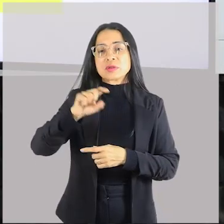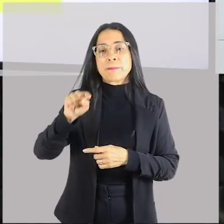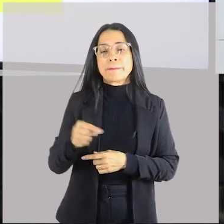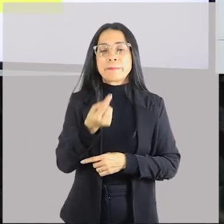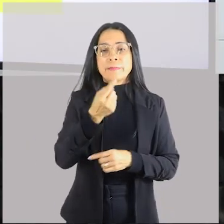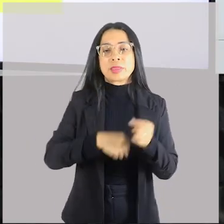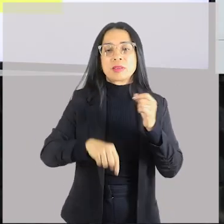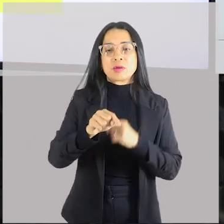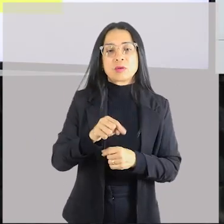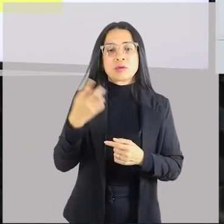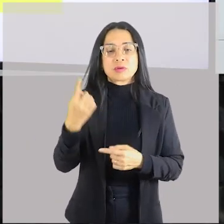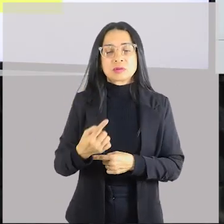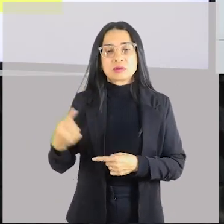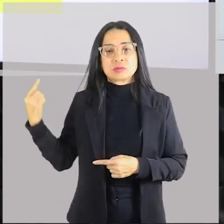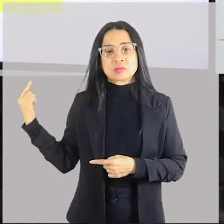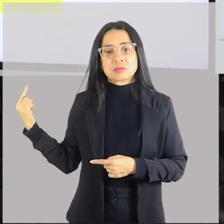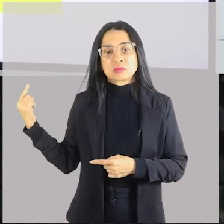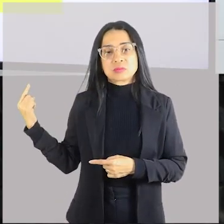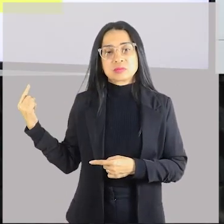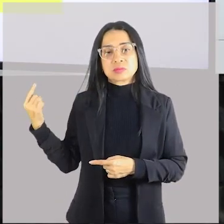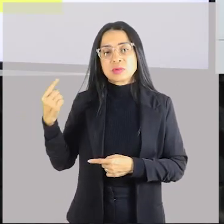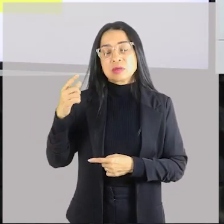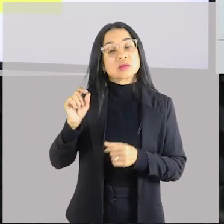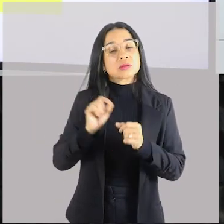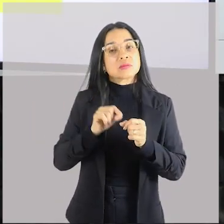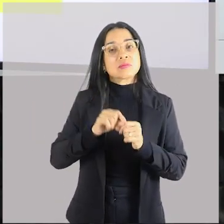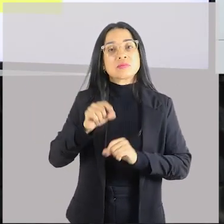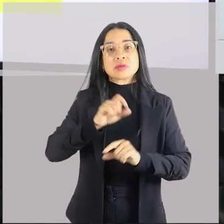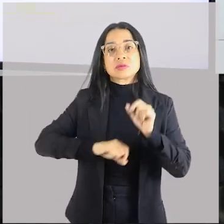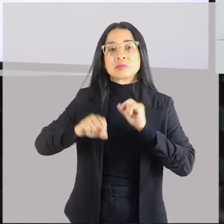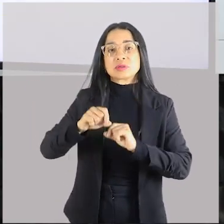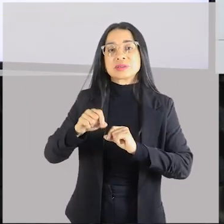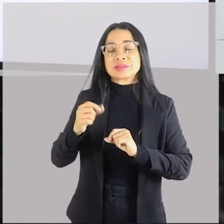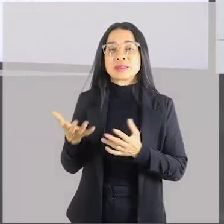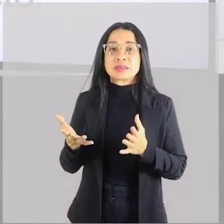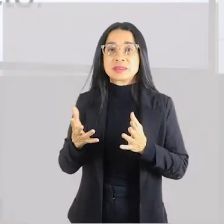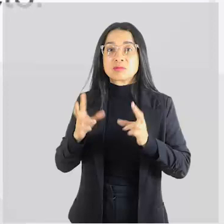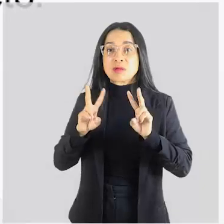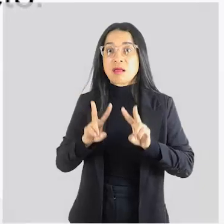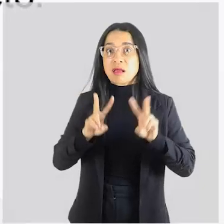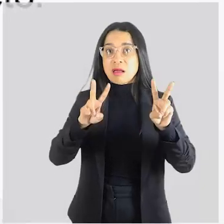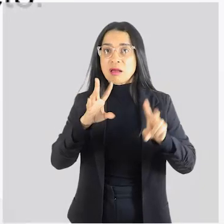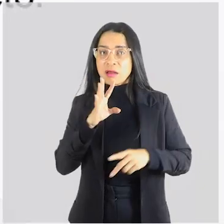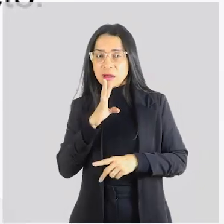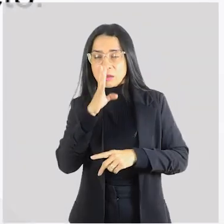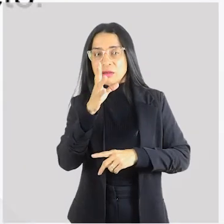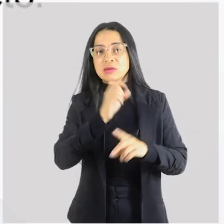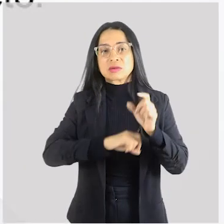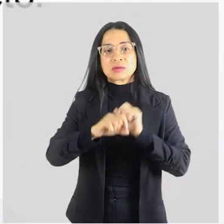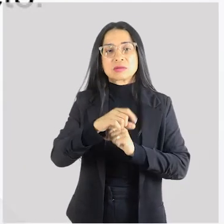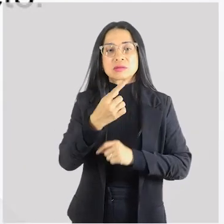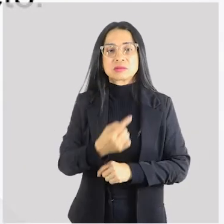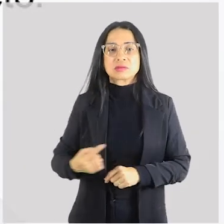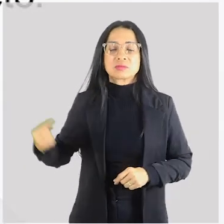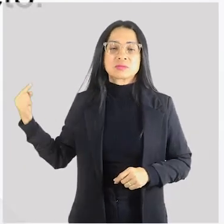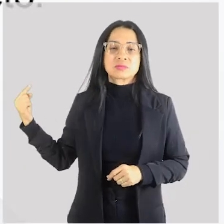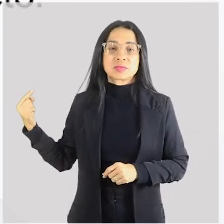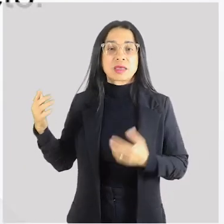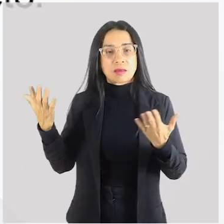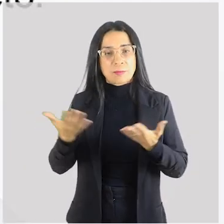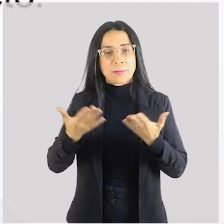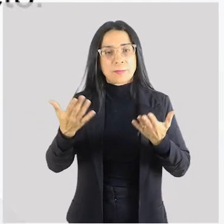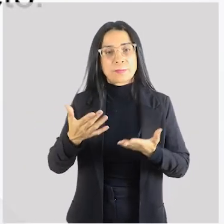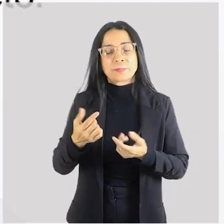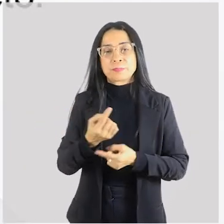bom eles os quadros expressionismo eles são feitos para serem chocantes e deformados aí a gente sai do expressionismo e passa